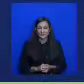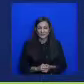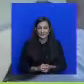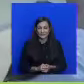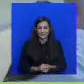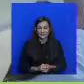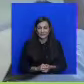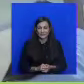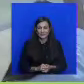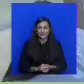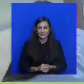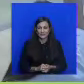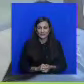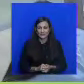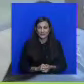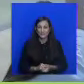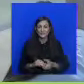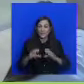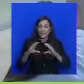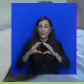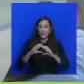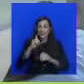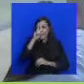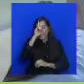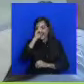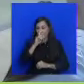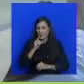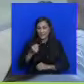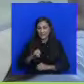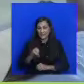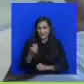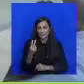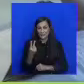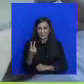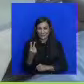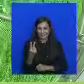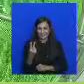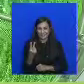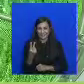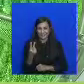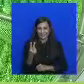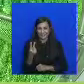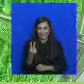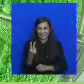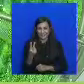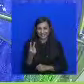Já temos a bola para sua coluna 2. Anote aí, bola amarela número 2.